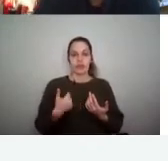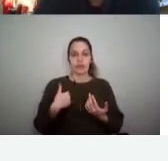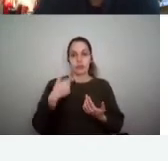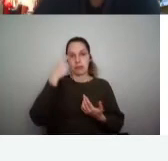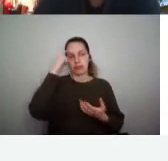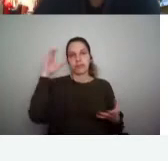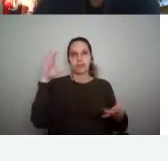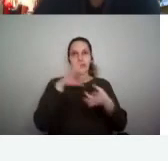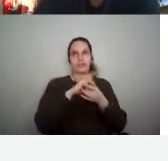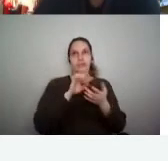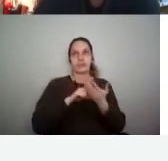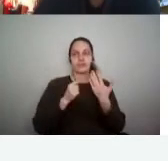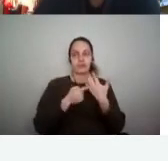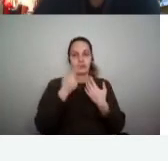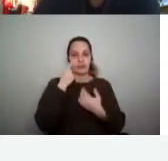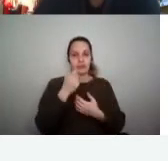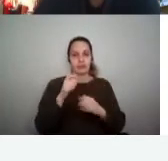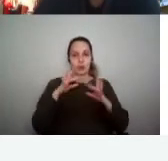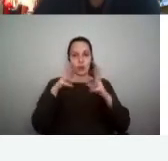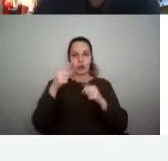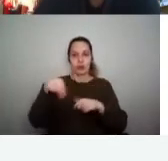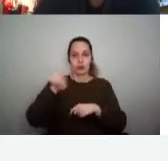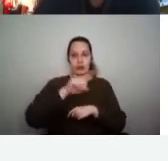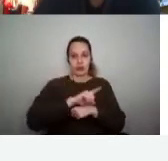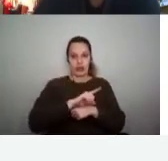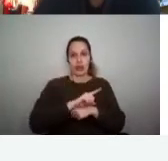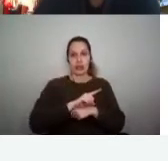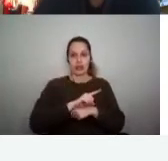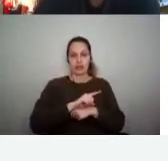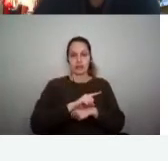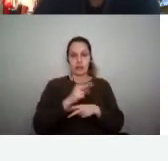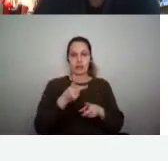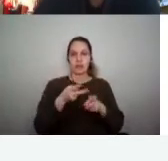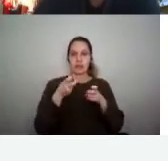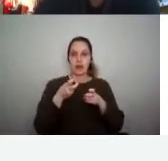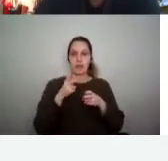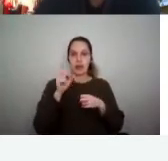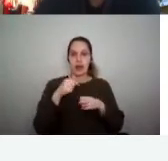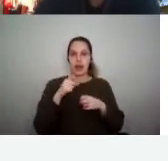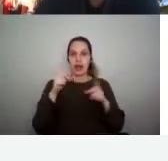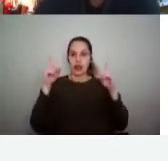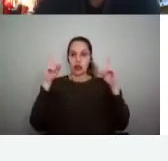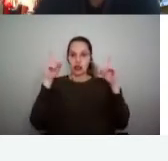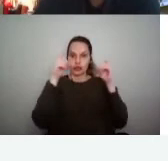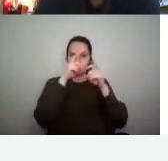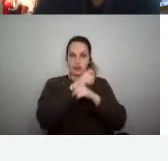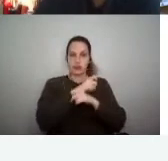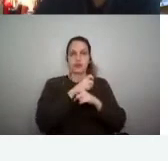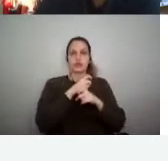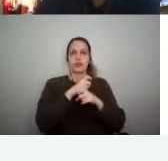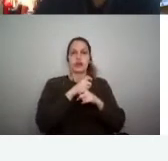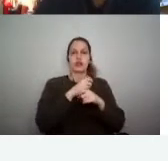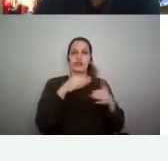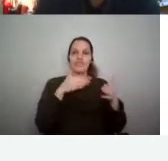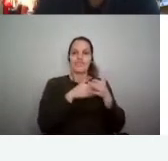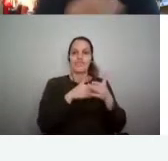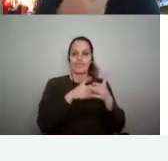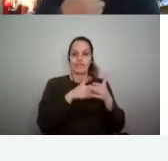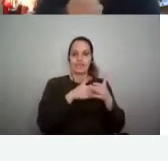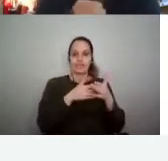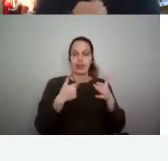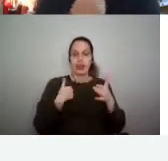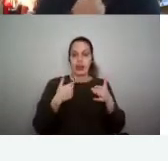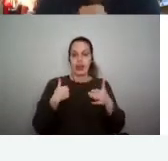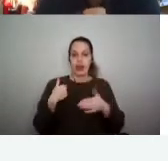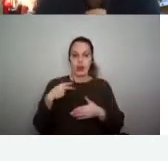que eu acho que todos vocês, como docente, devem se deparar, que é quando a dificuldade te consegue transformar um obstáculo. Eu vim aqui para falar sobre os meus fracassos, viu,